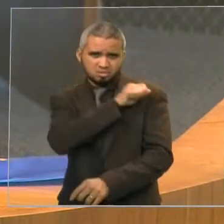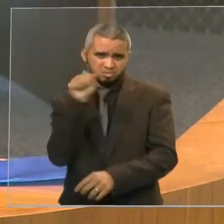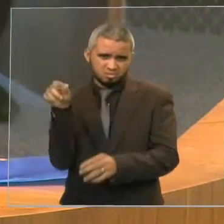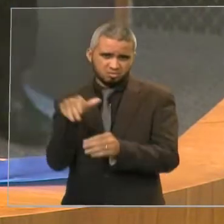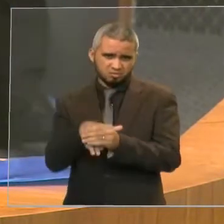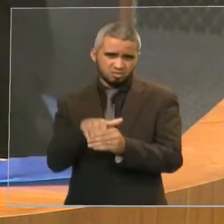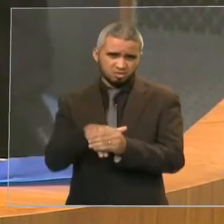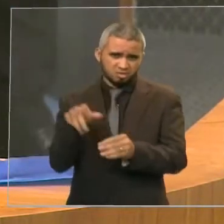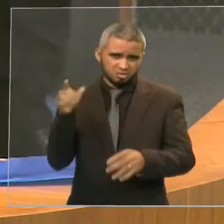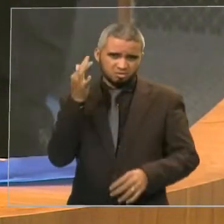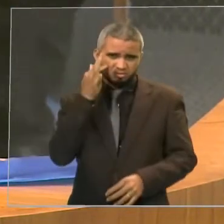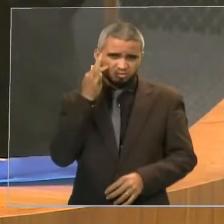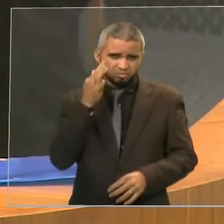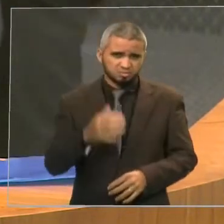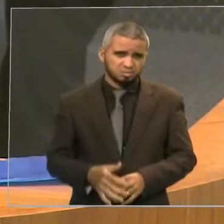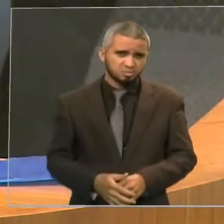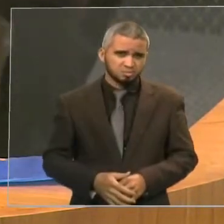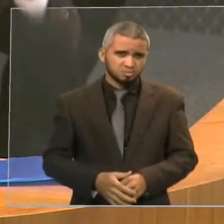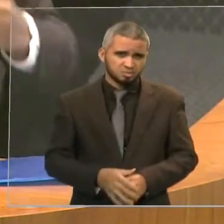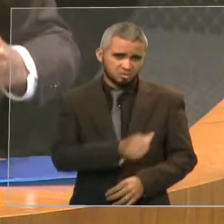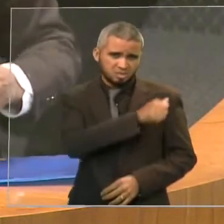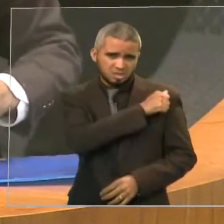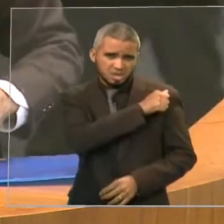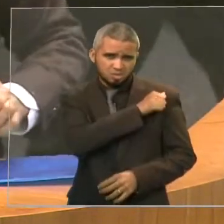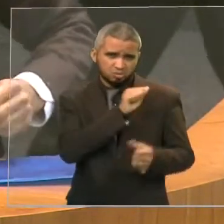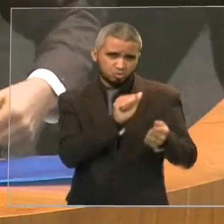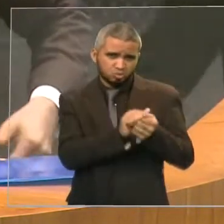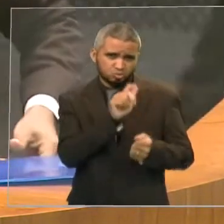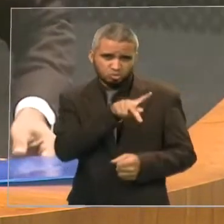Os professores, os alunos não admitem isso.